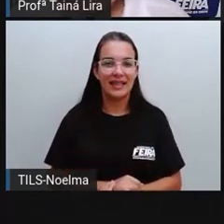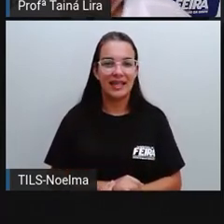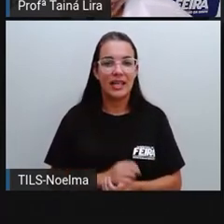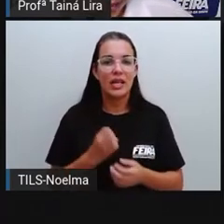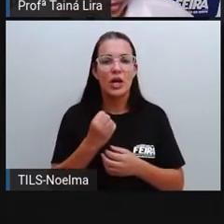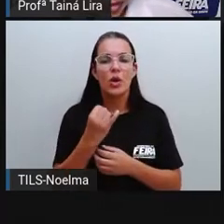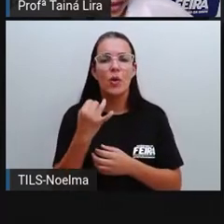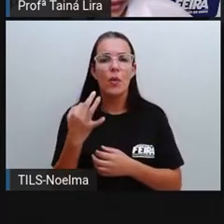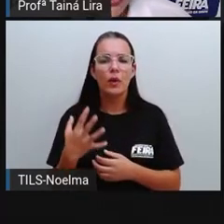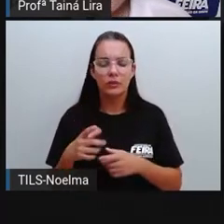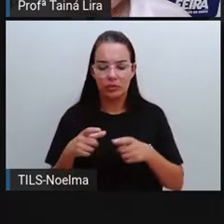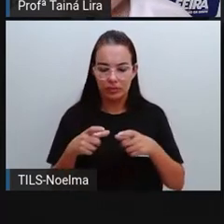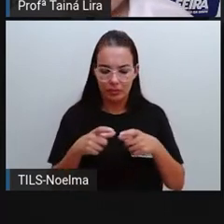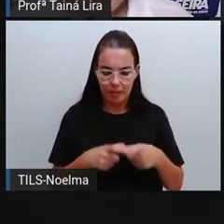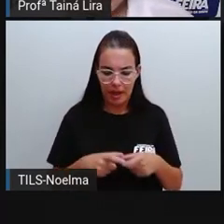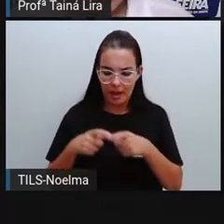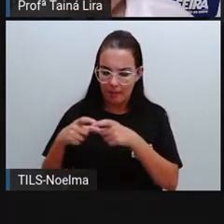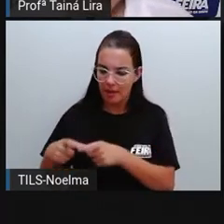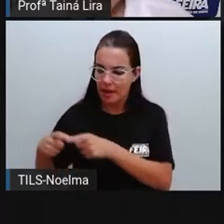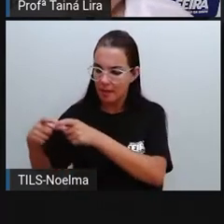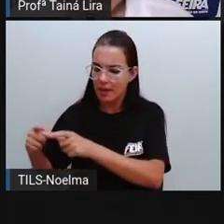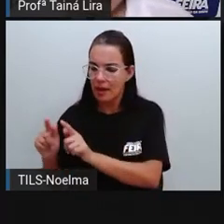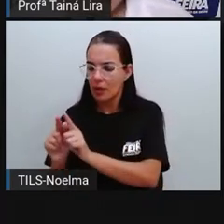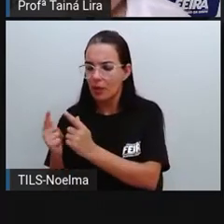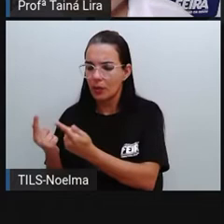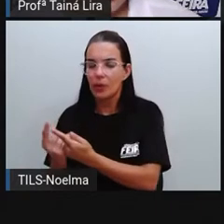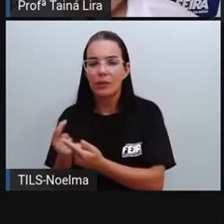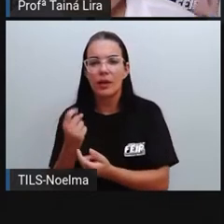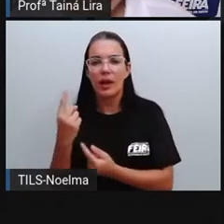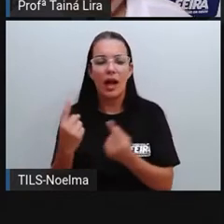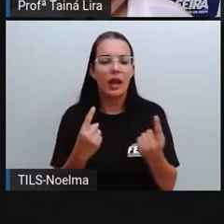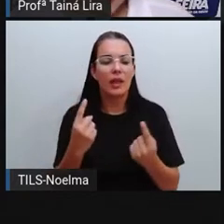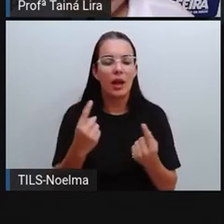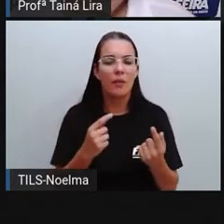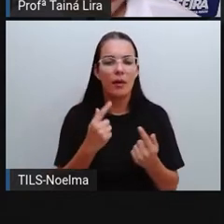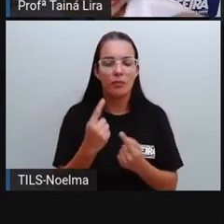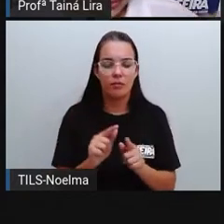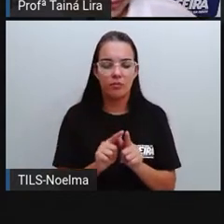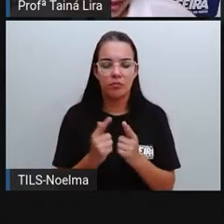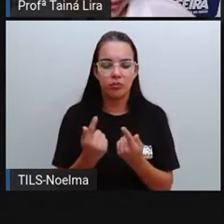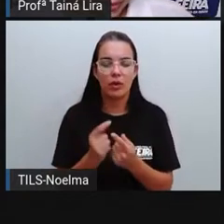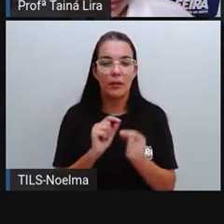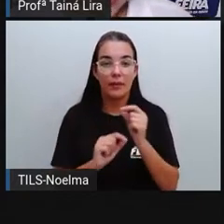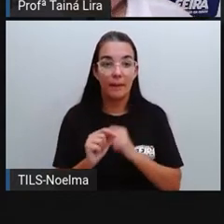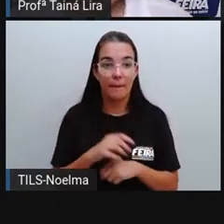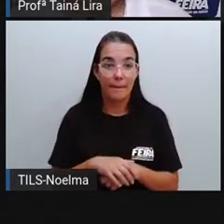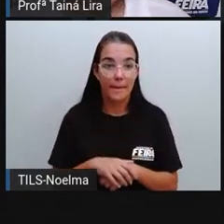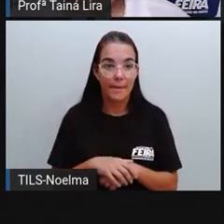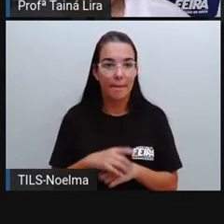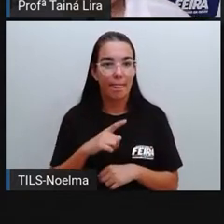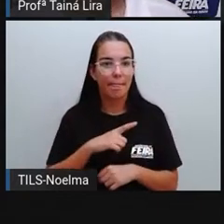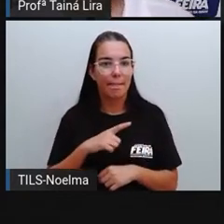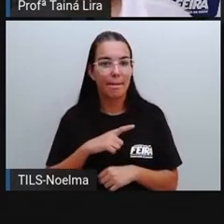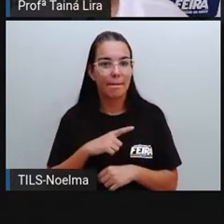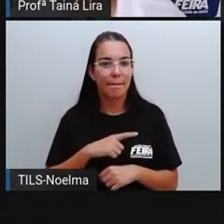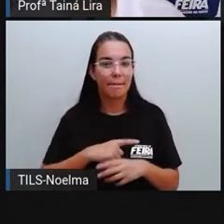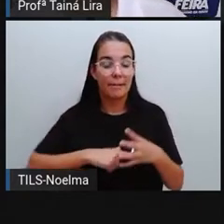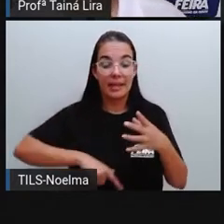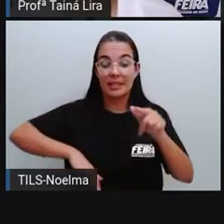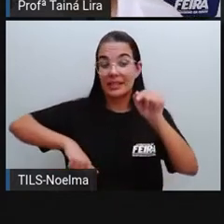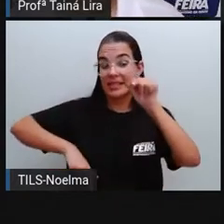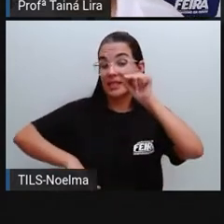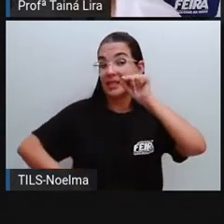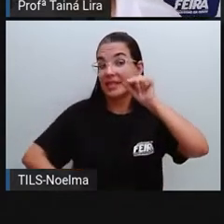E quantos pares de cartas nós fizemos? Cada uma. Então, a colega fez, ó,